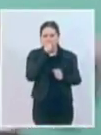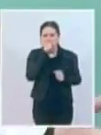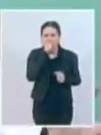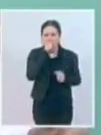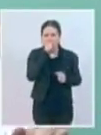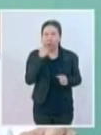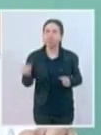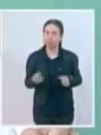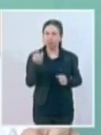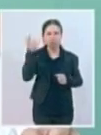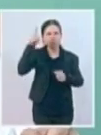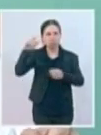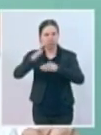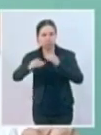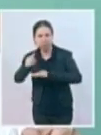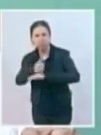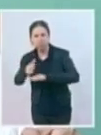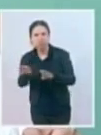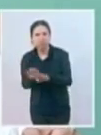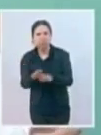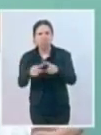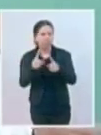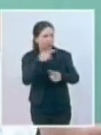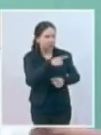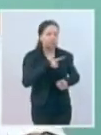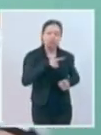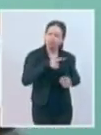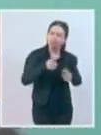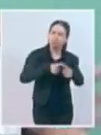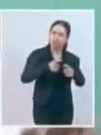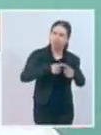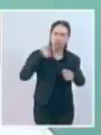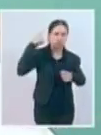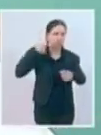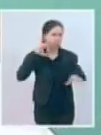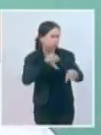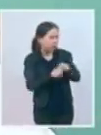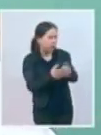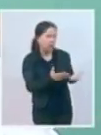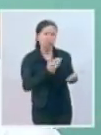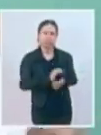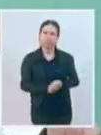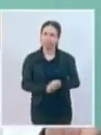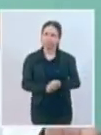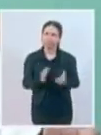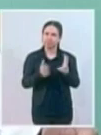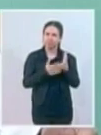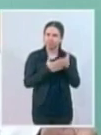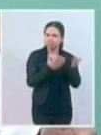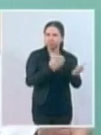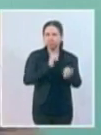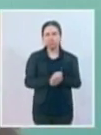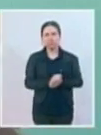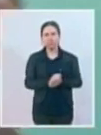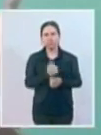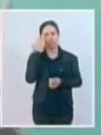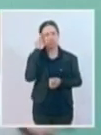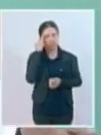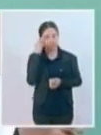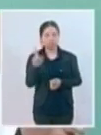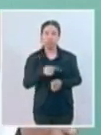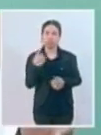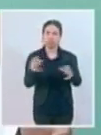temos médicos que saíram dali do Guarani. Nós temos ali advogados, inúmeros advogados que saíram dali. Então, nós entendemos que são o quê? Nós somos